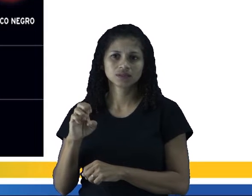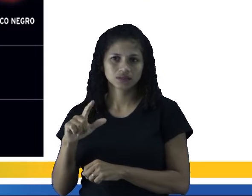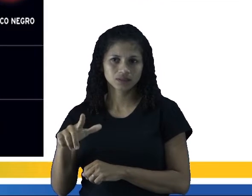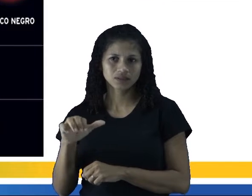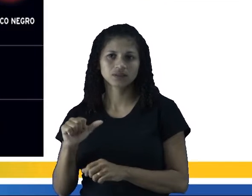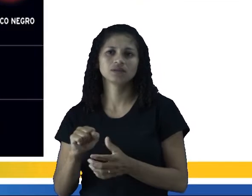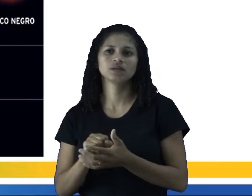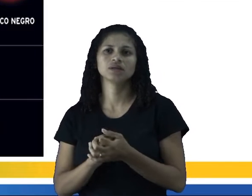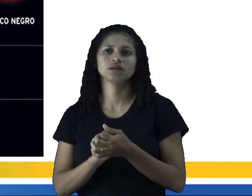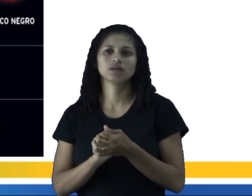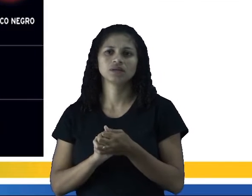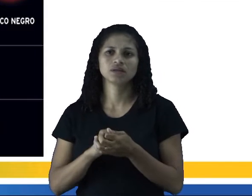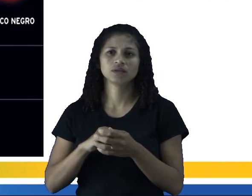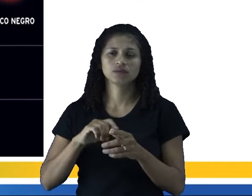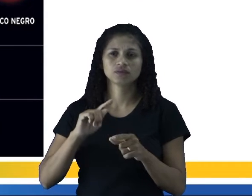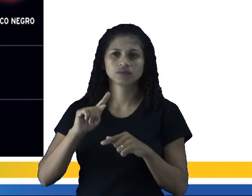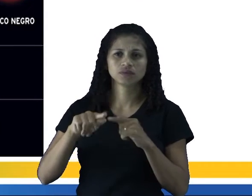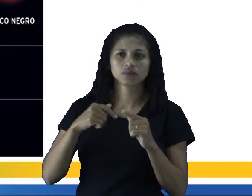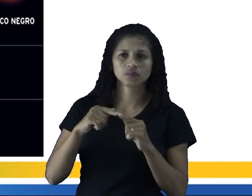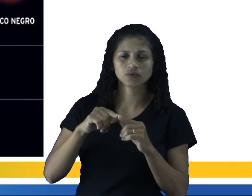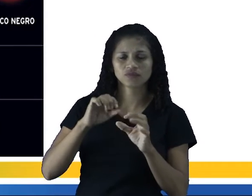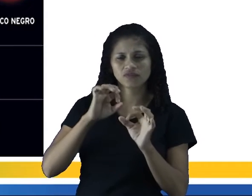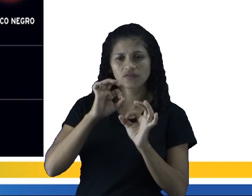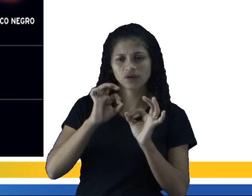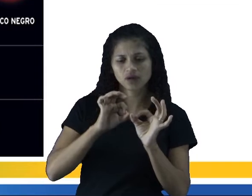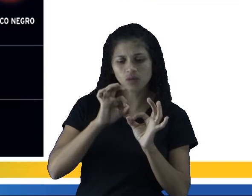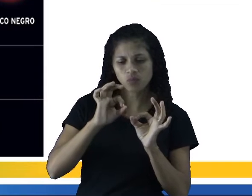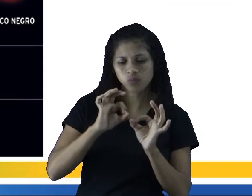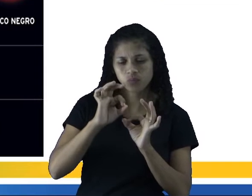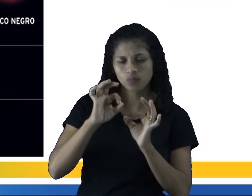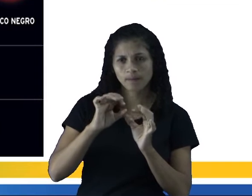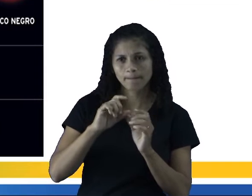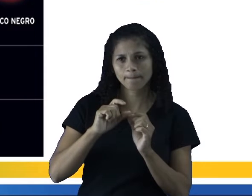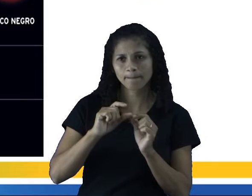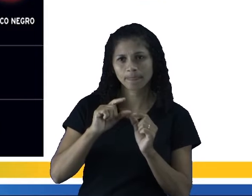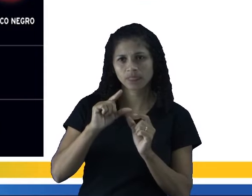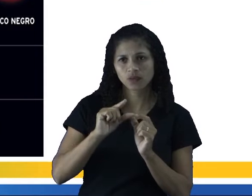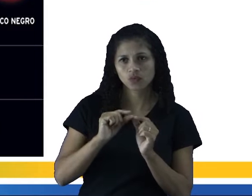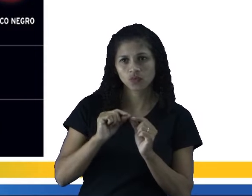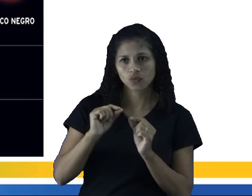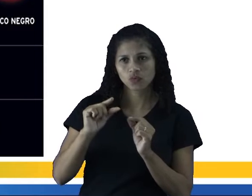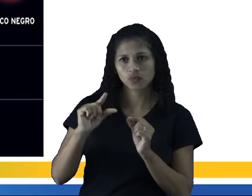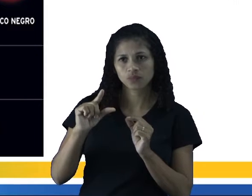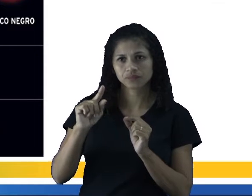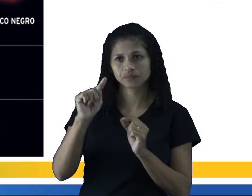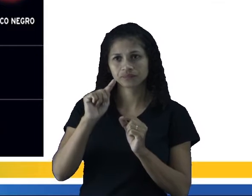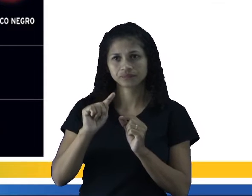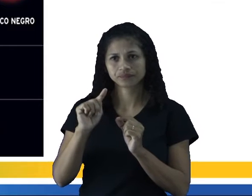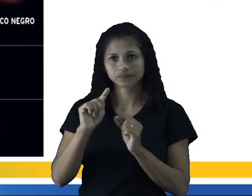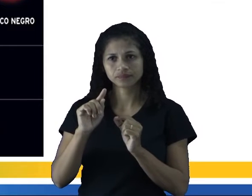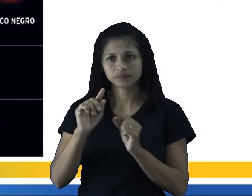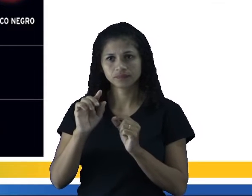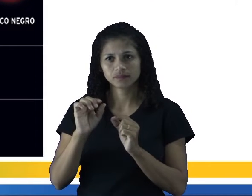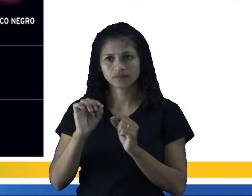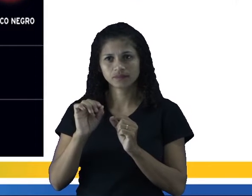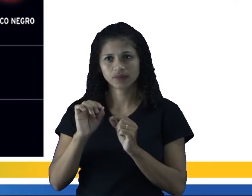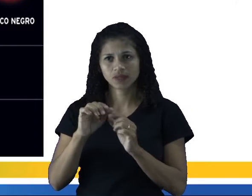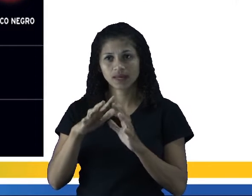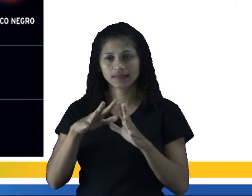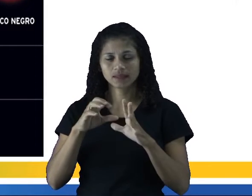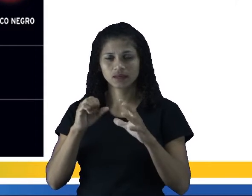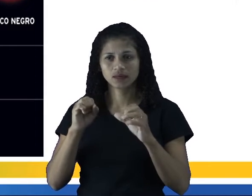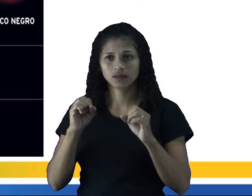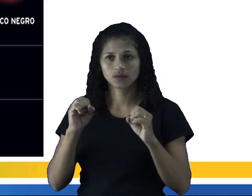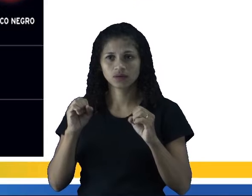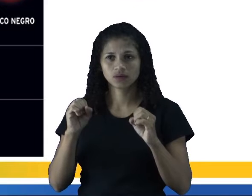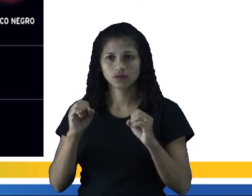uma protoestrela, depois ela vira uma estrela média, depois ela vai vir ali uma estrela grande, até que ela se